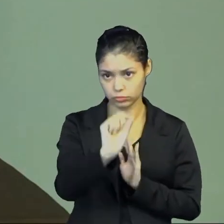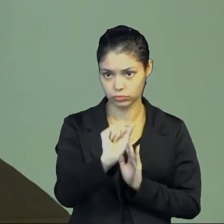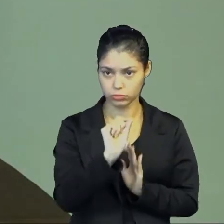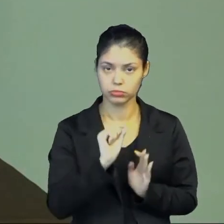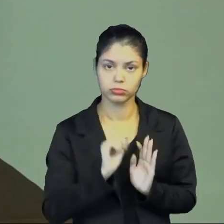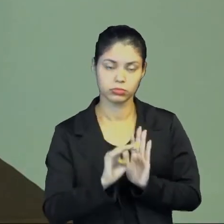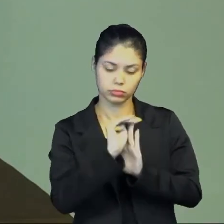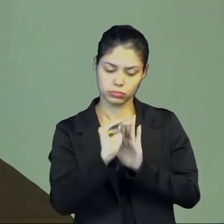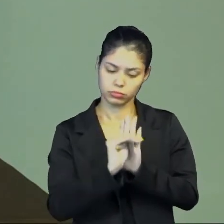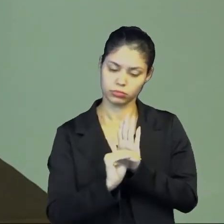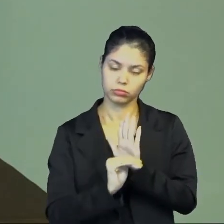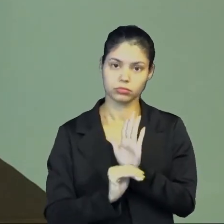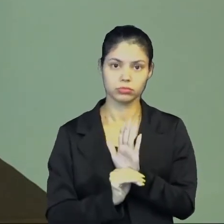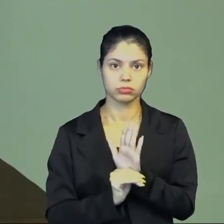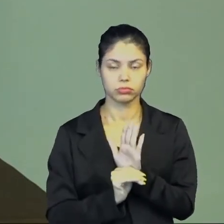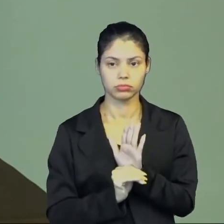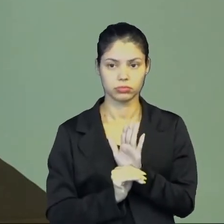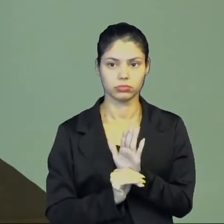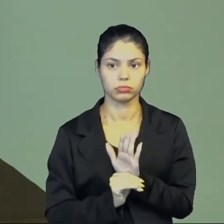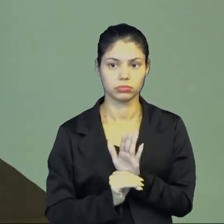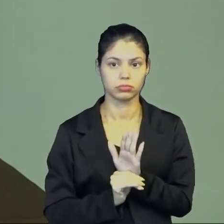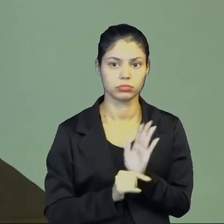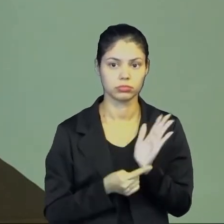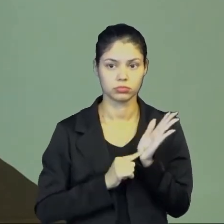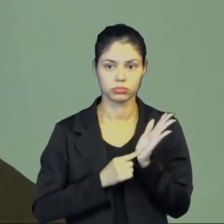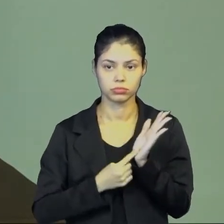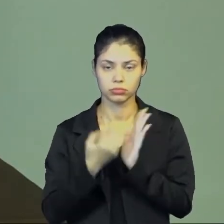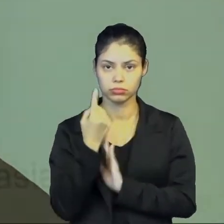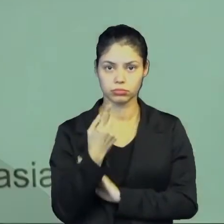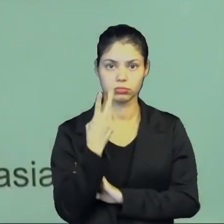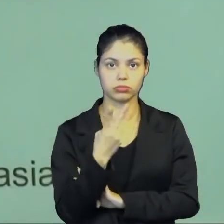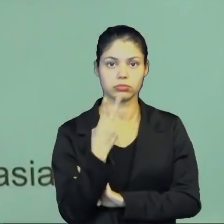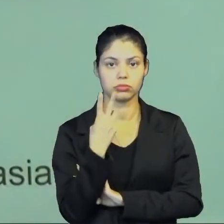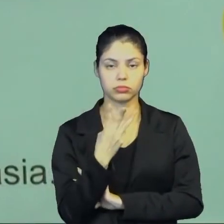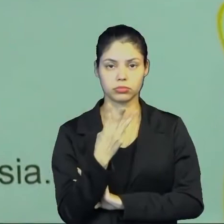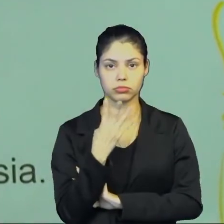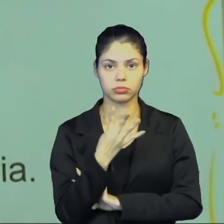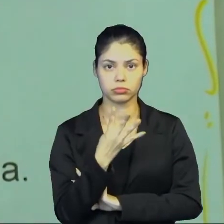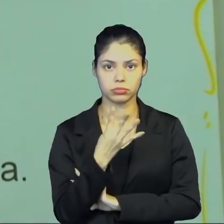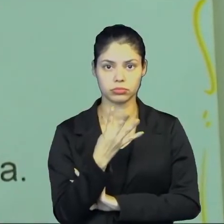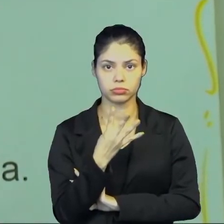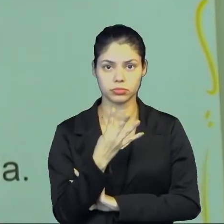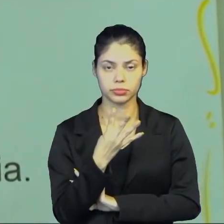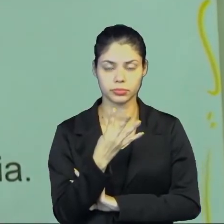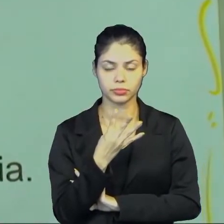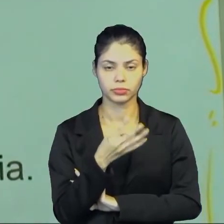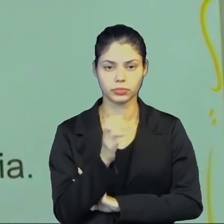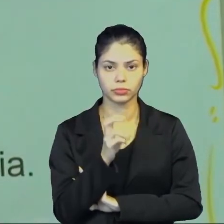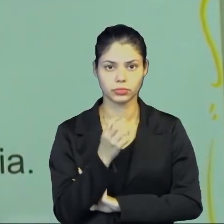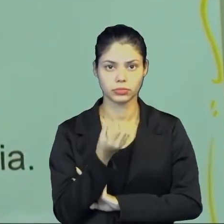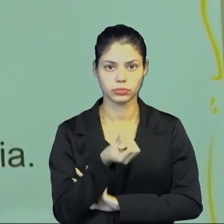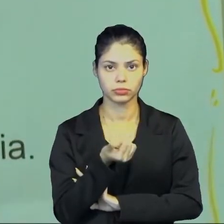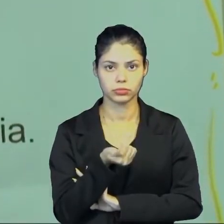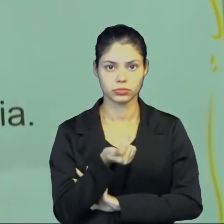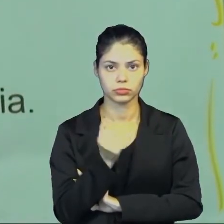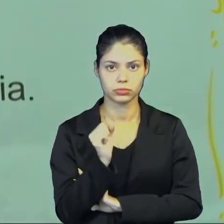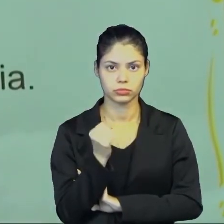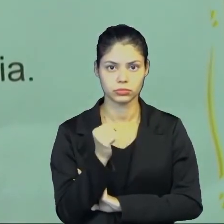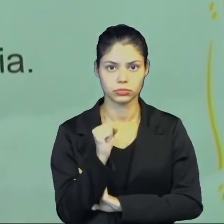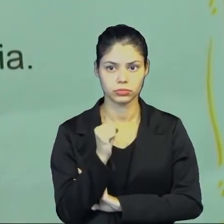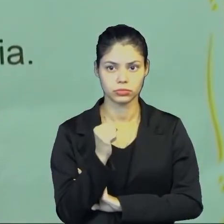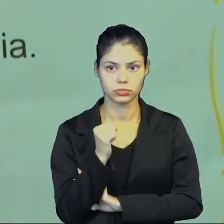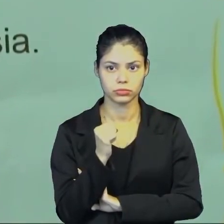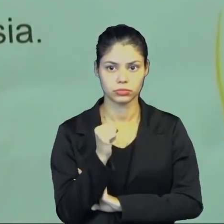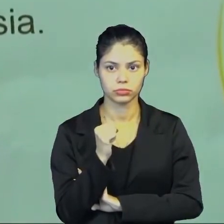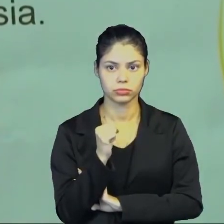é cada linha do poema, ó. Então, eu conto 1, 2, 3, 4 linhas, 5, 6, 7,